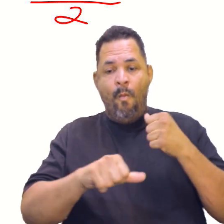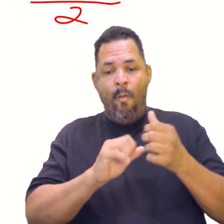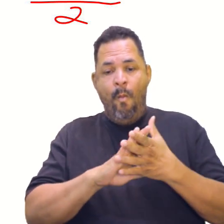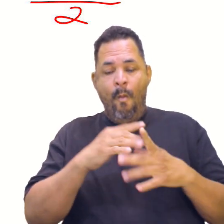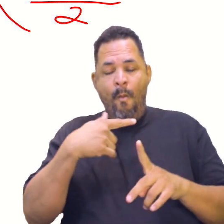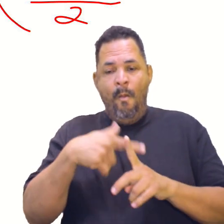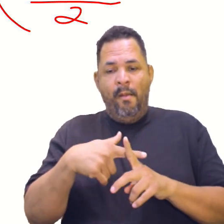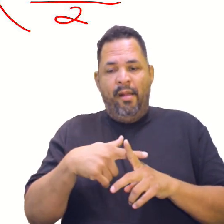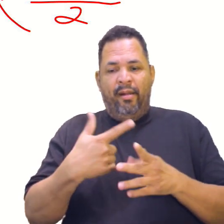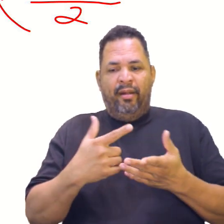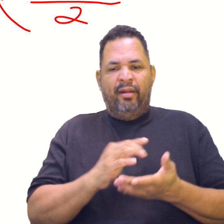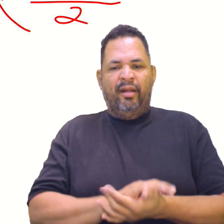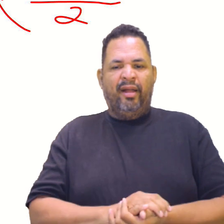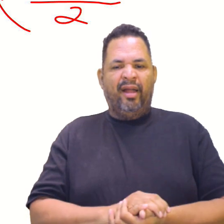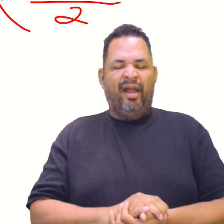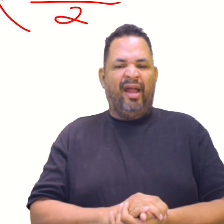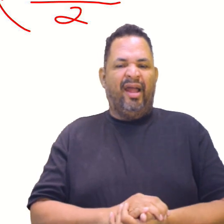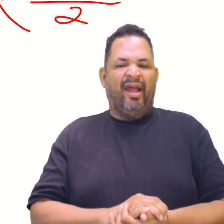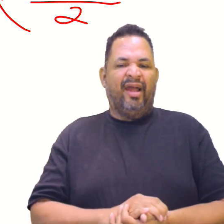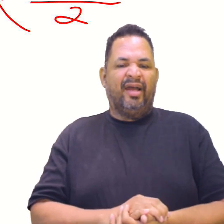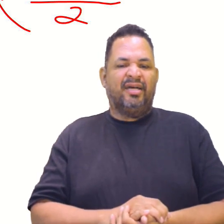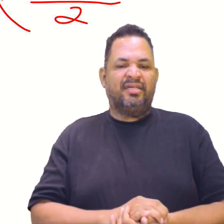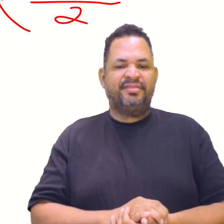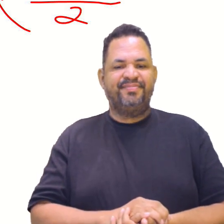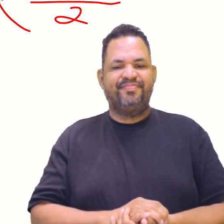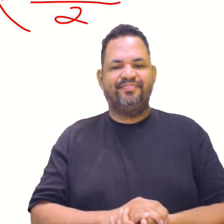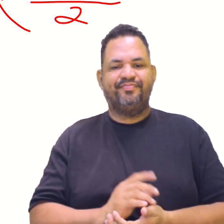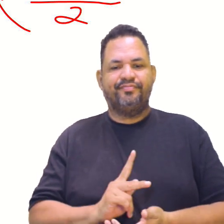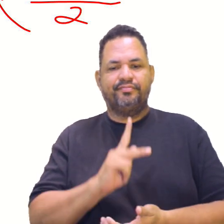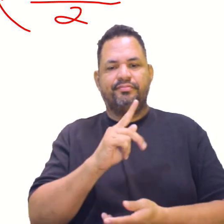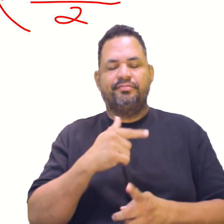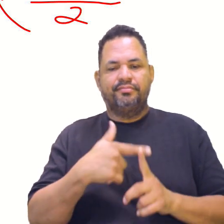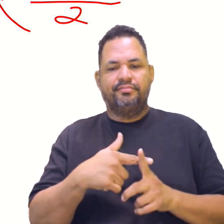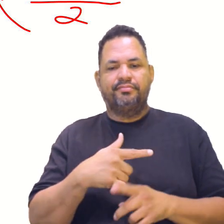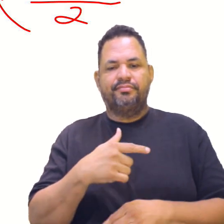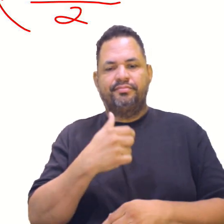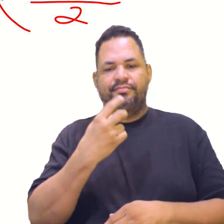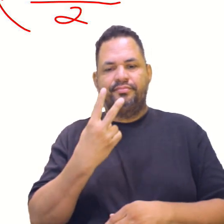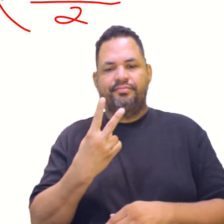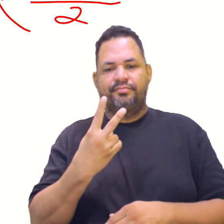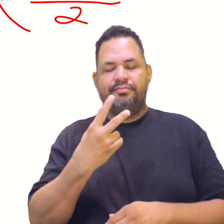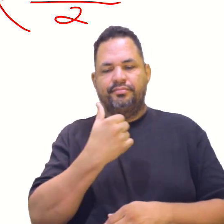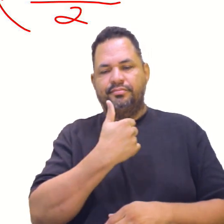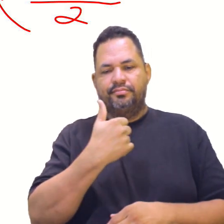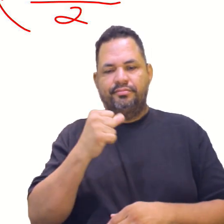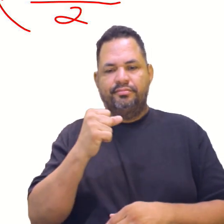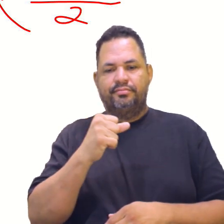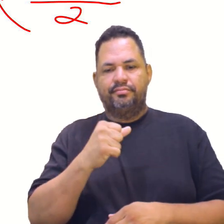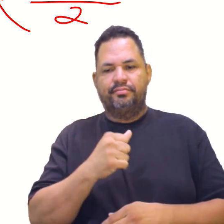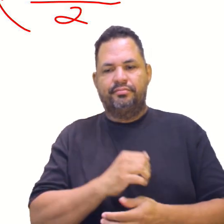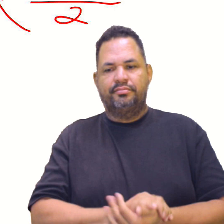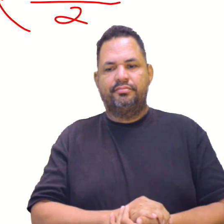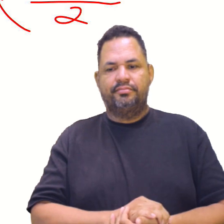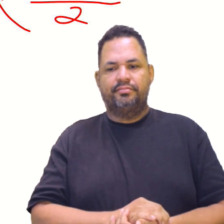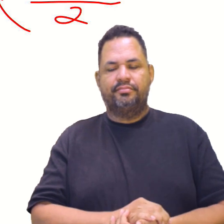positivo por causa do módulo. Tá dividindo, passa multiplicando, então o valor de K é 2 vezes 8, que é